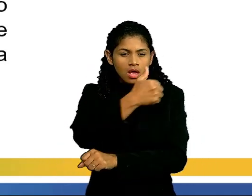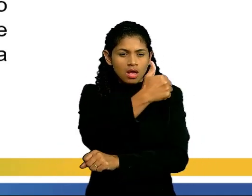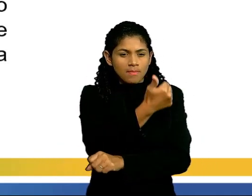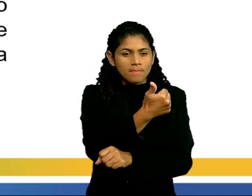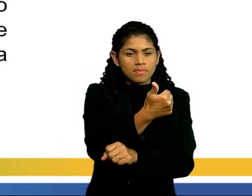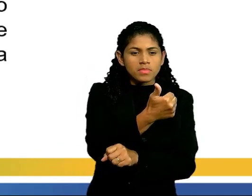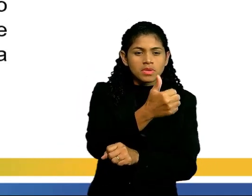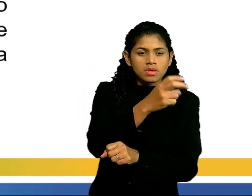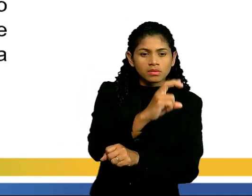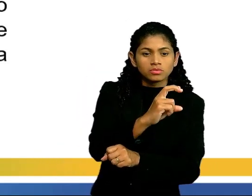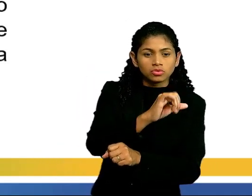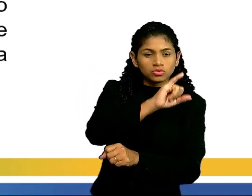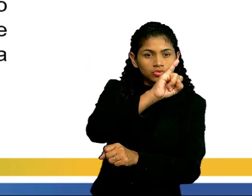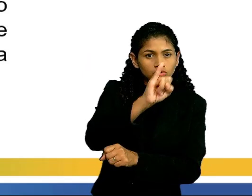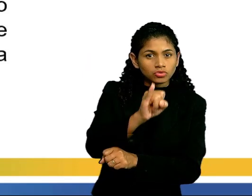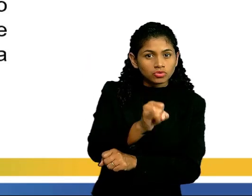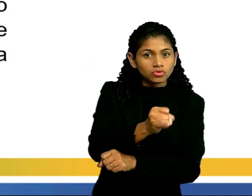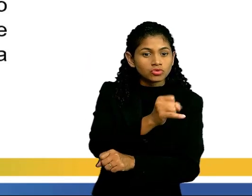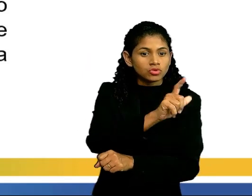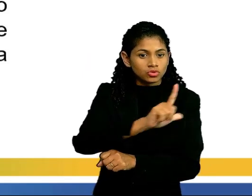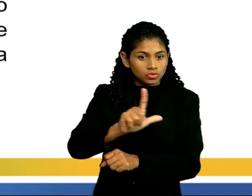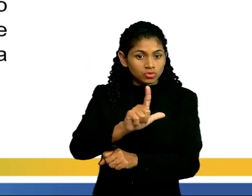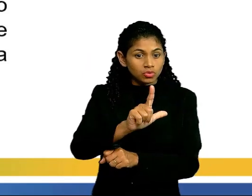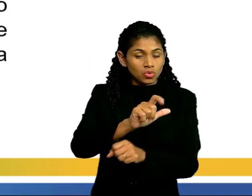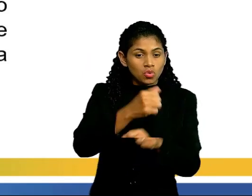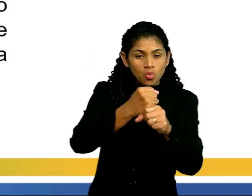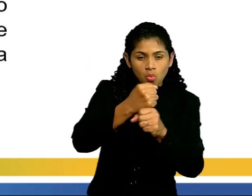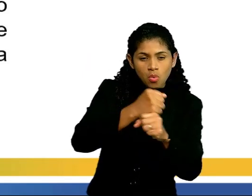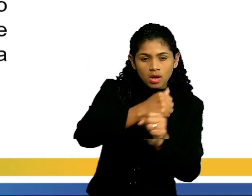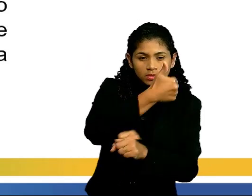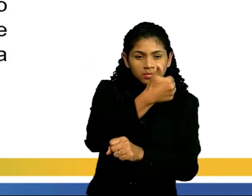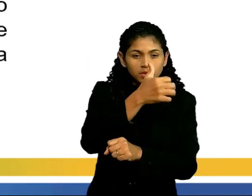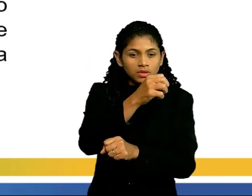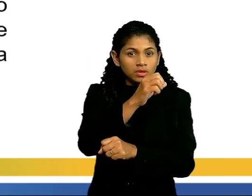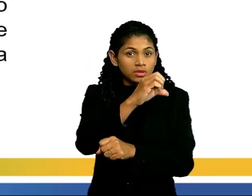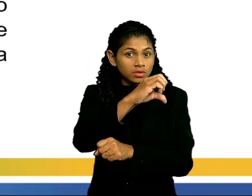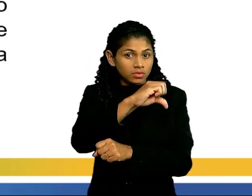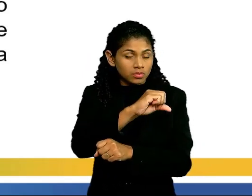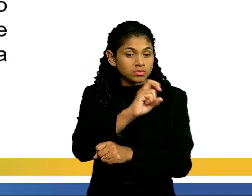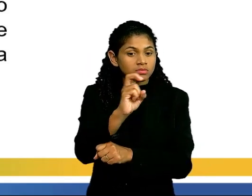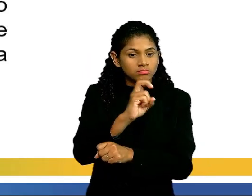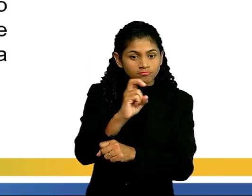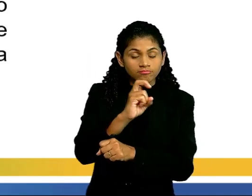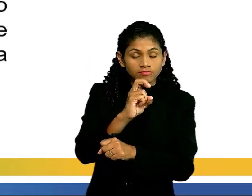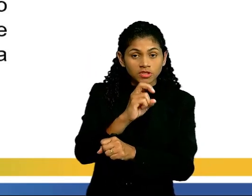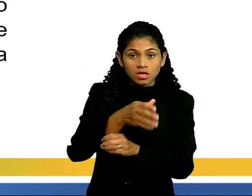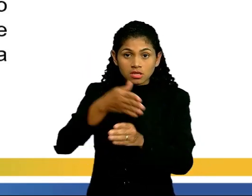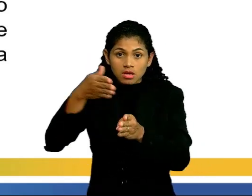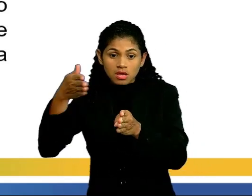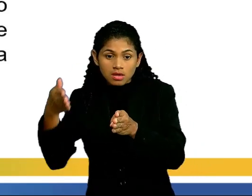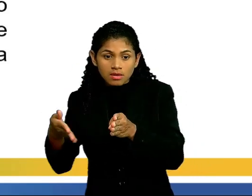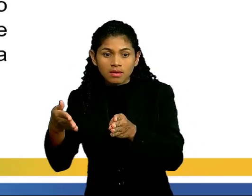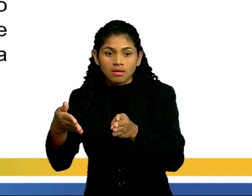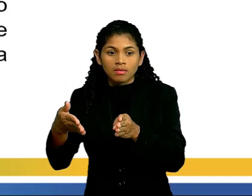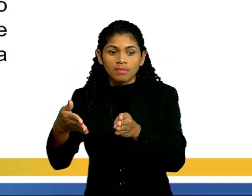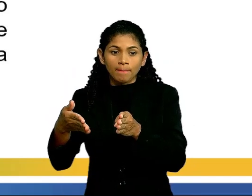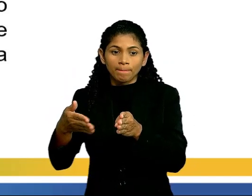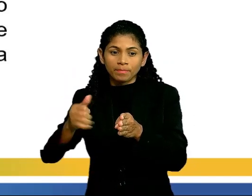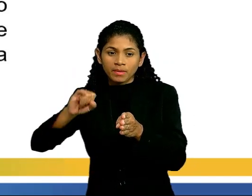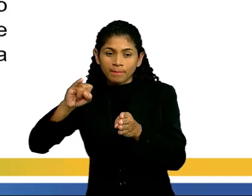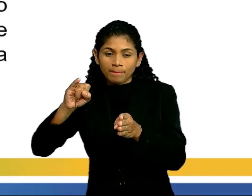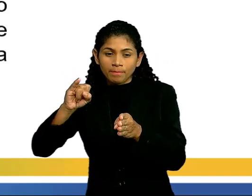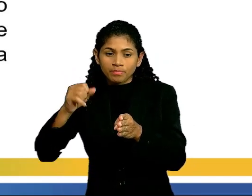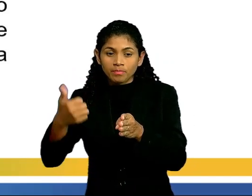1955 e 1º de janeiro de 1960. Então, as entradas no diário são marcadas com